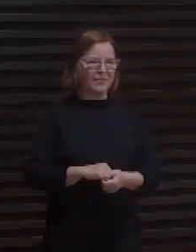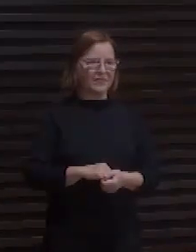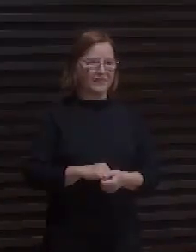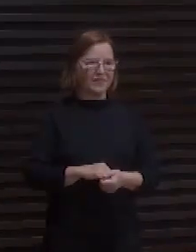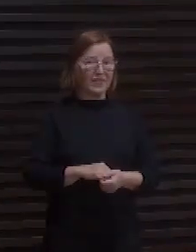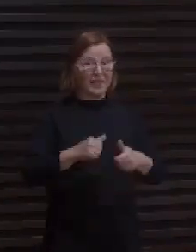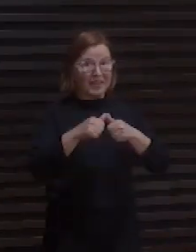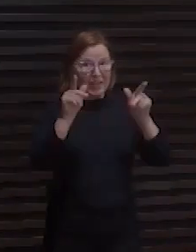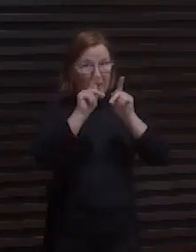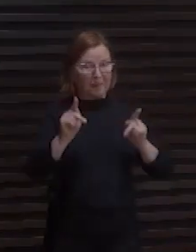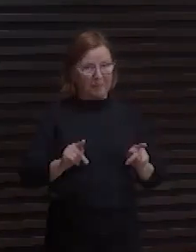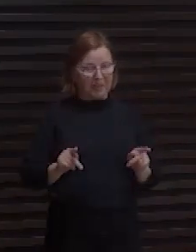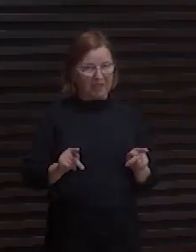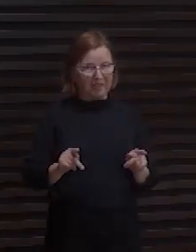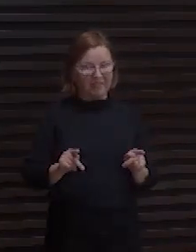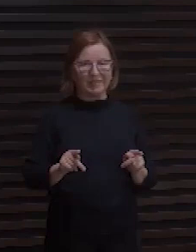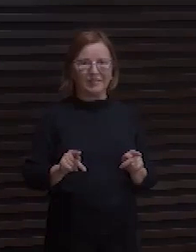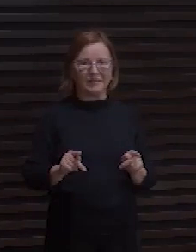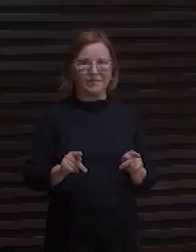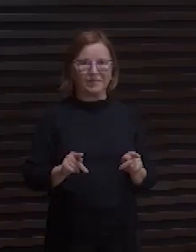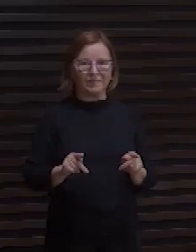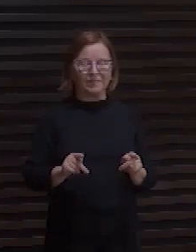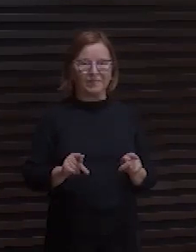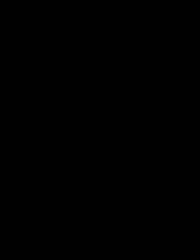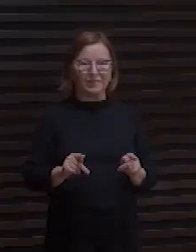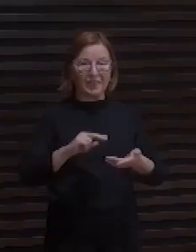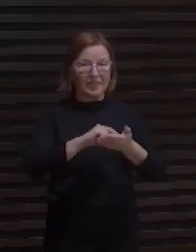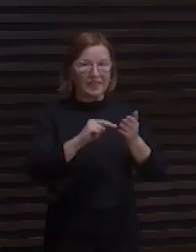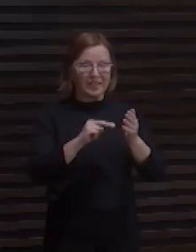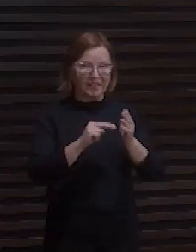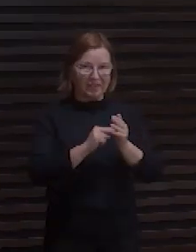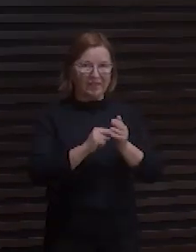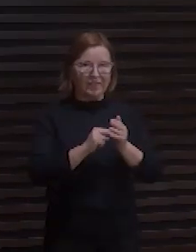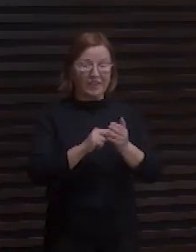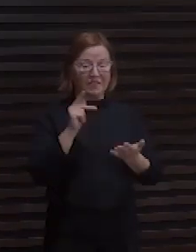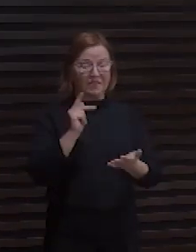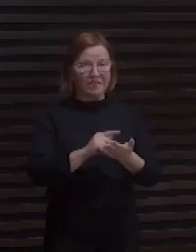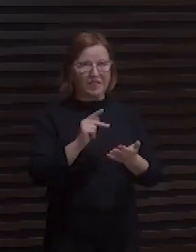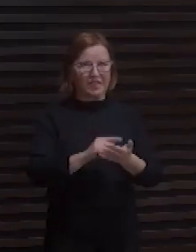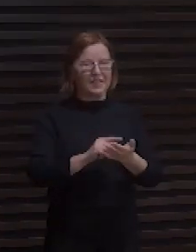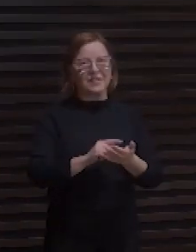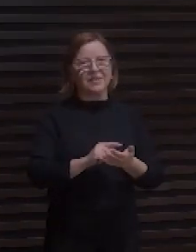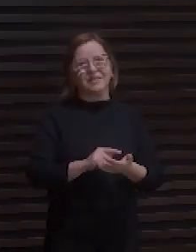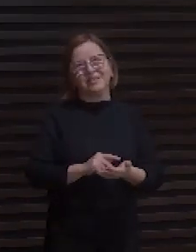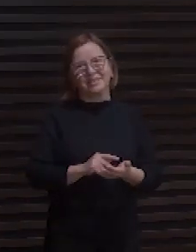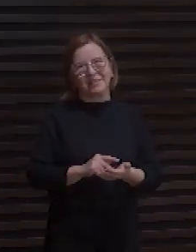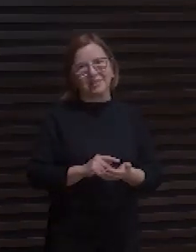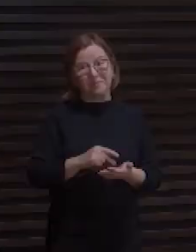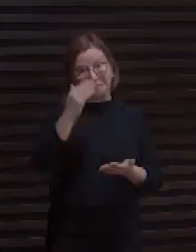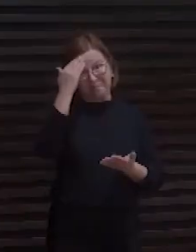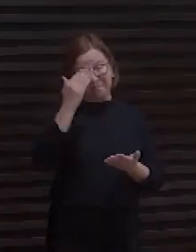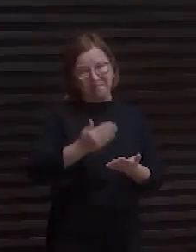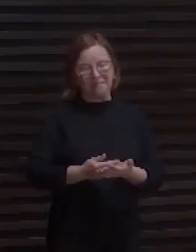E essa paz implicará a verdadeira convicção para nós. Nós estamos chegando aqui ao fim